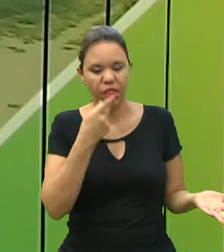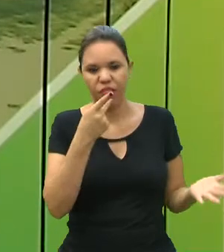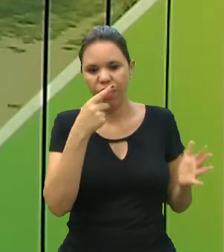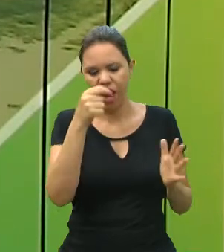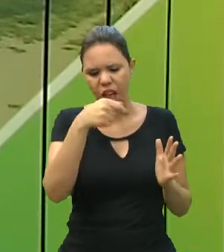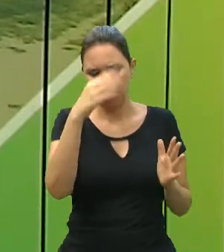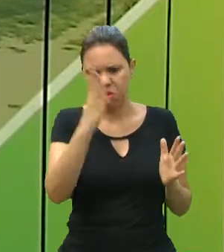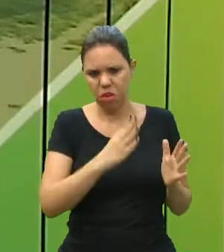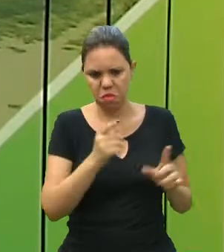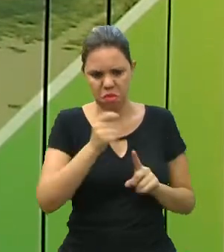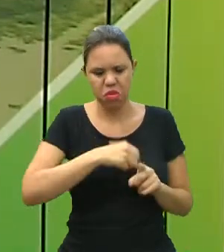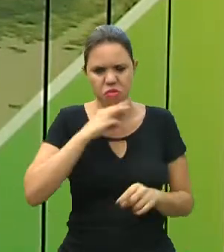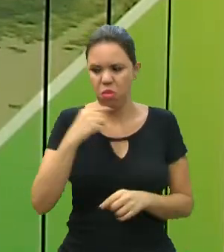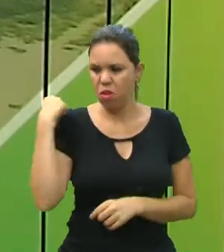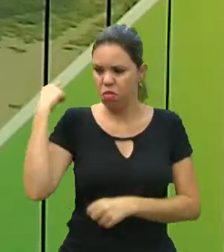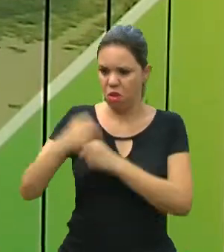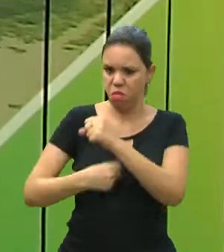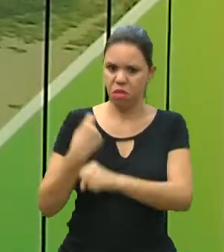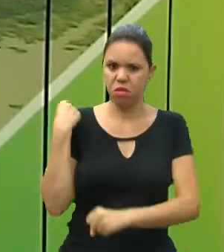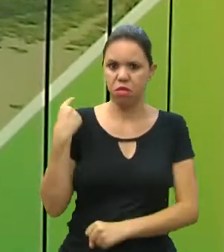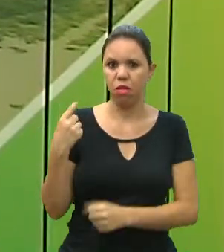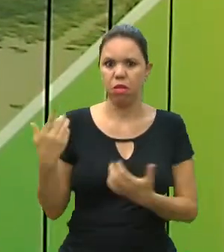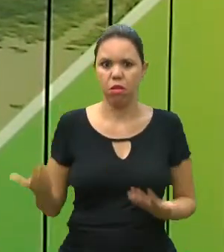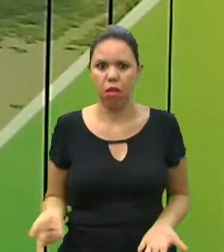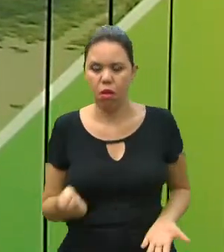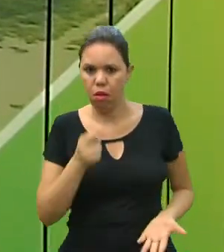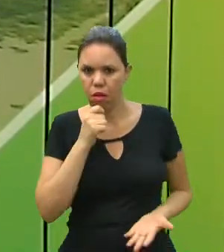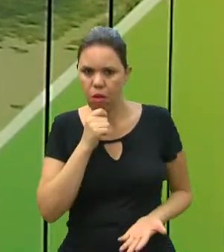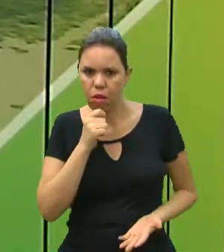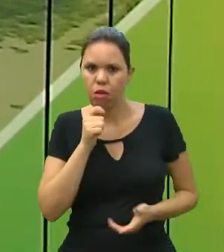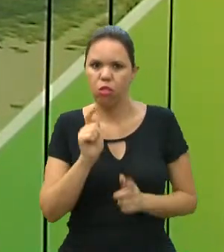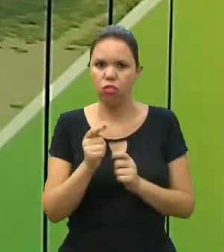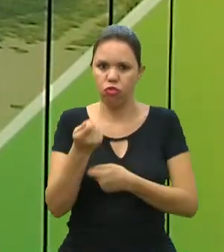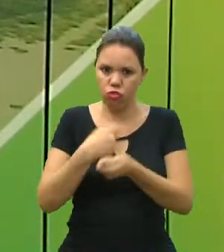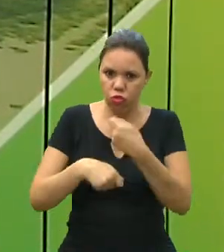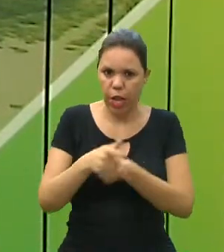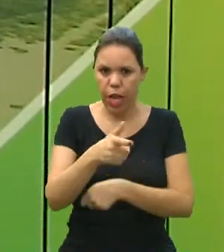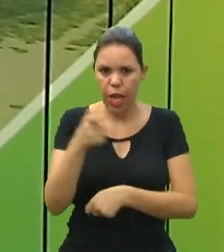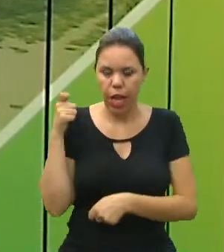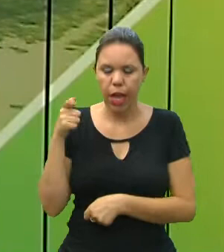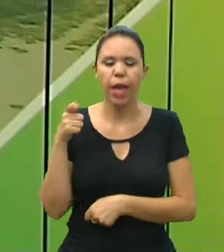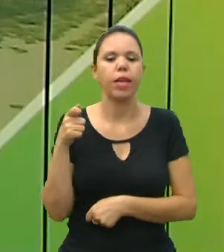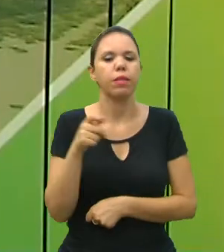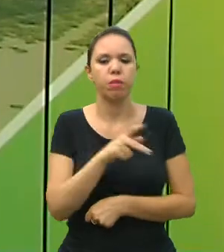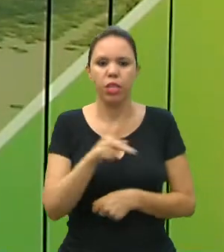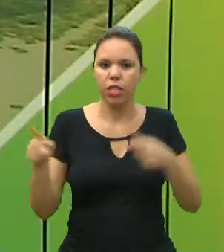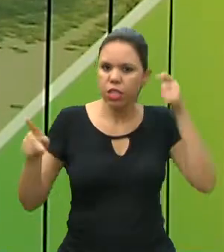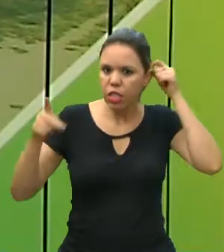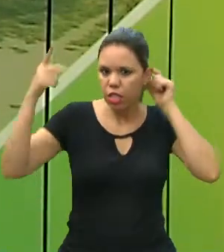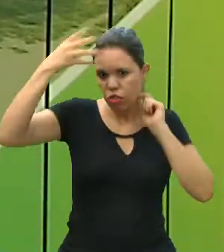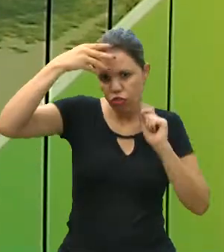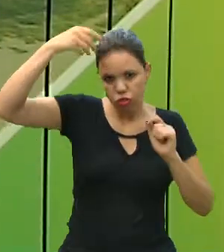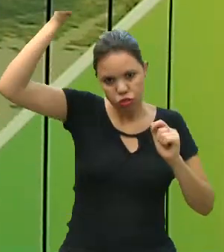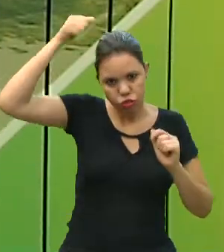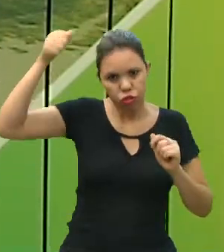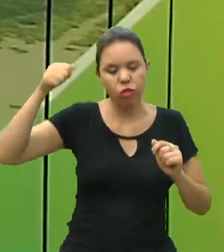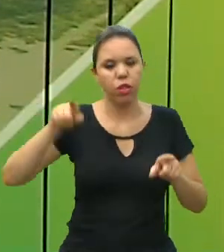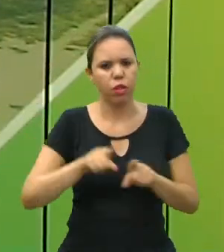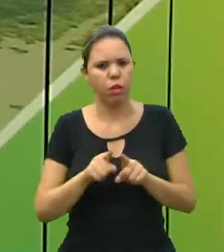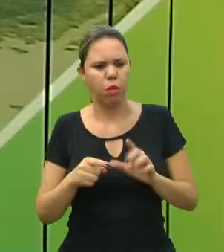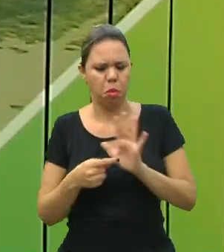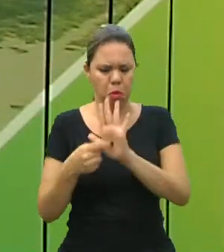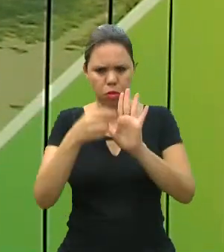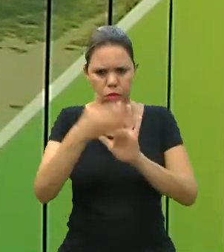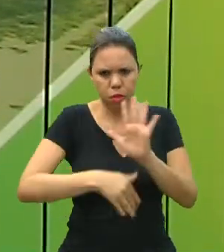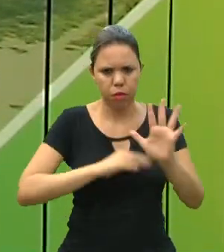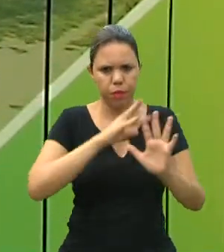tem citado o Brasil desde março, no ano passado, quando, ainda na gestão do ex-presidente Donald Trump, começou a demonstrar